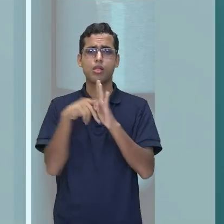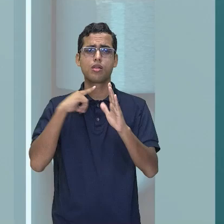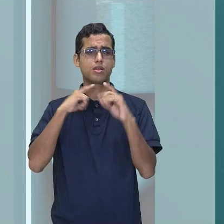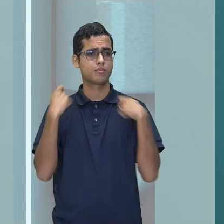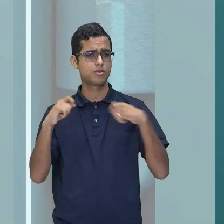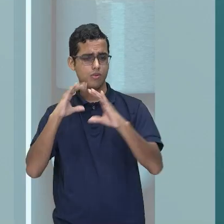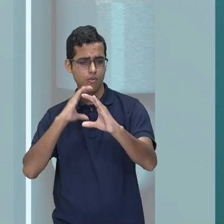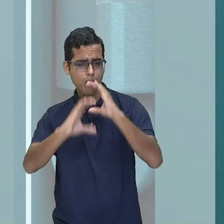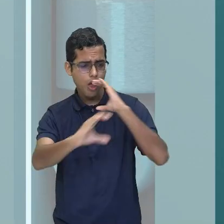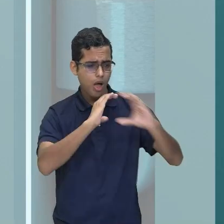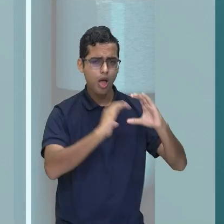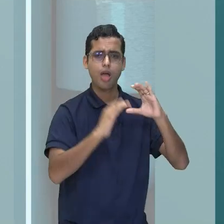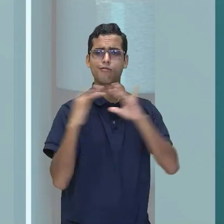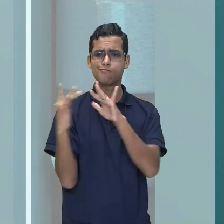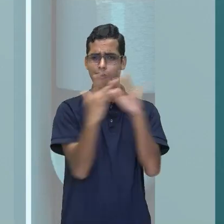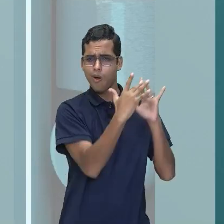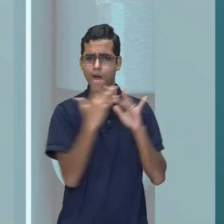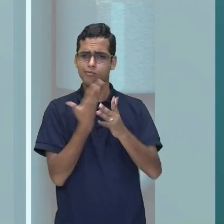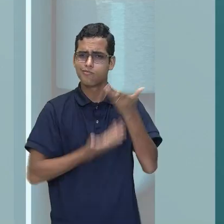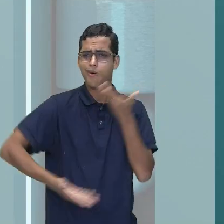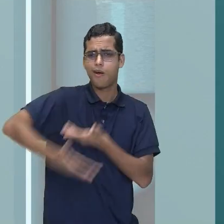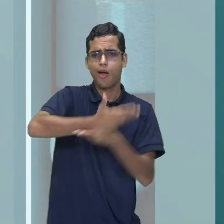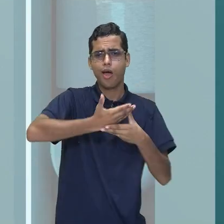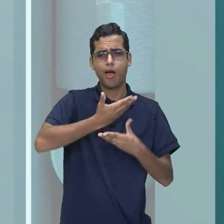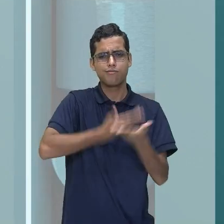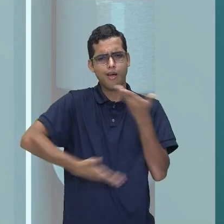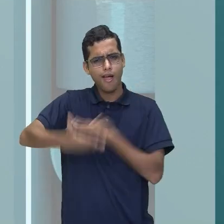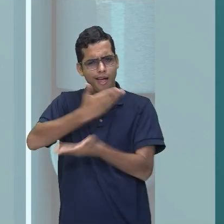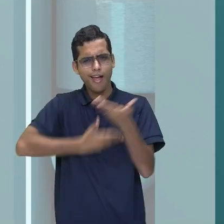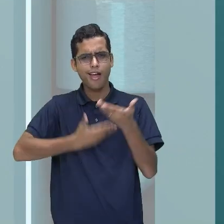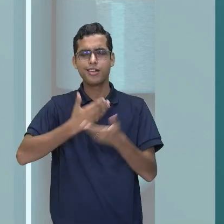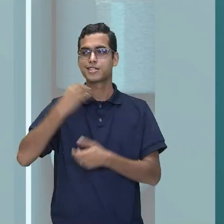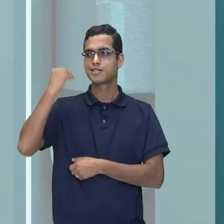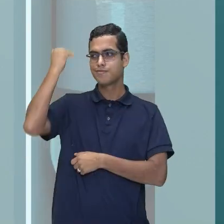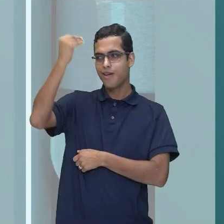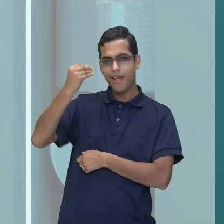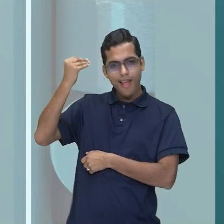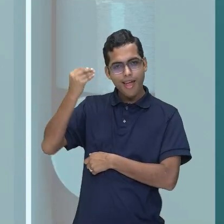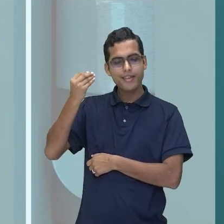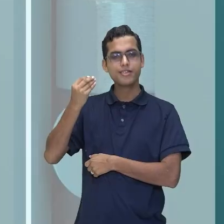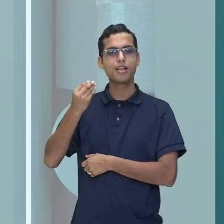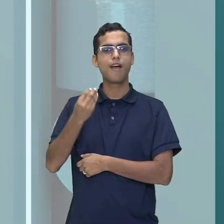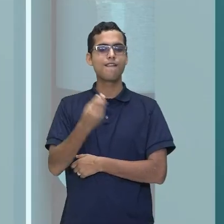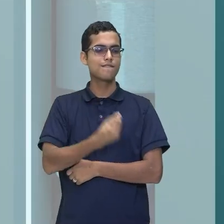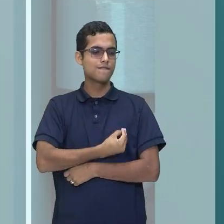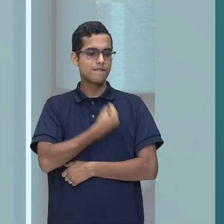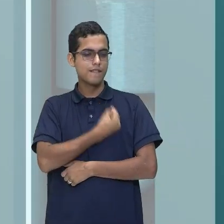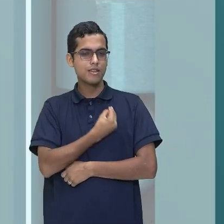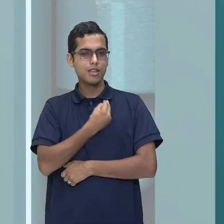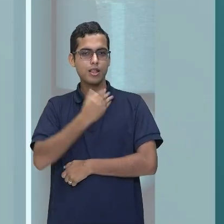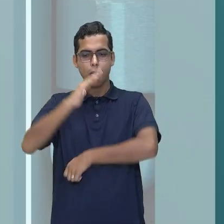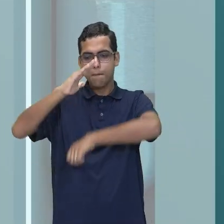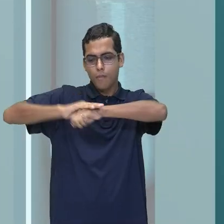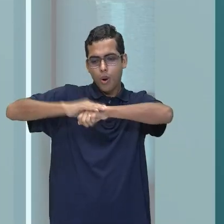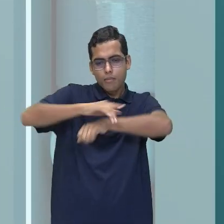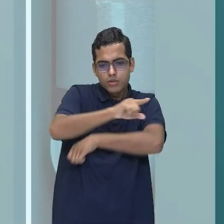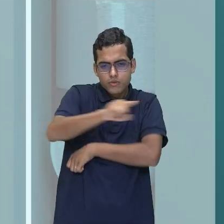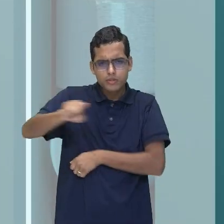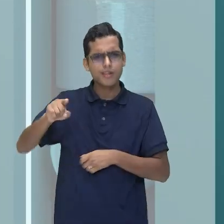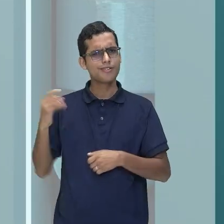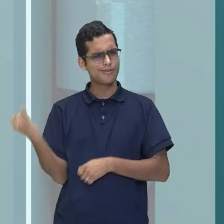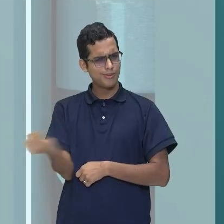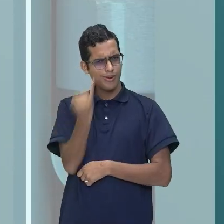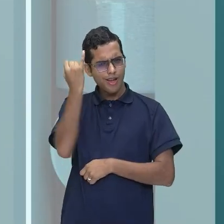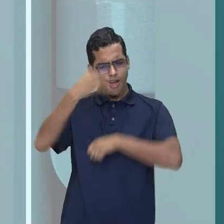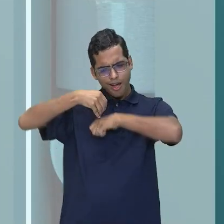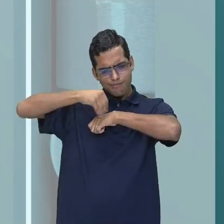né, sobre como que é a realidade de vocês. Então, gente, o esporte ele está presente. Nós